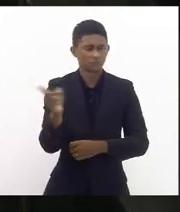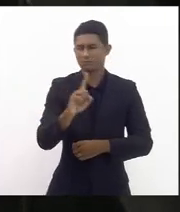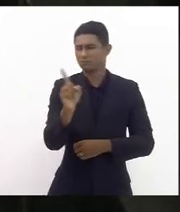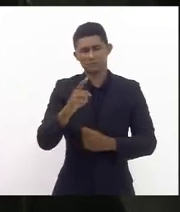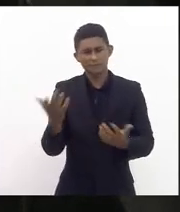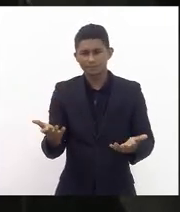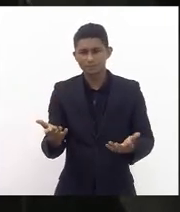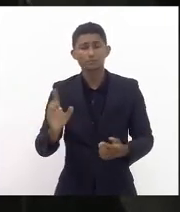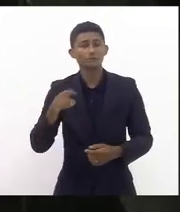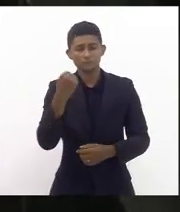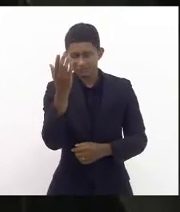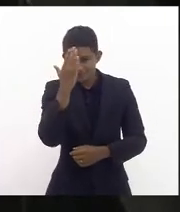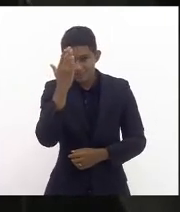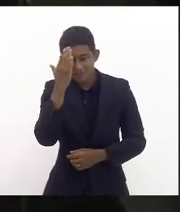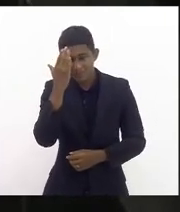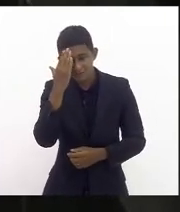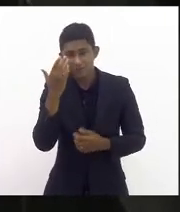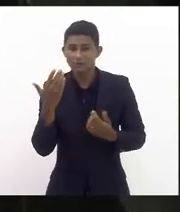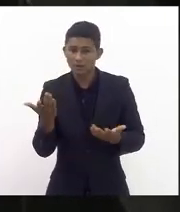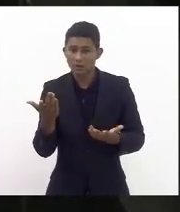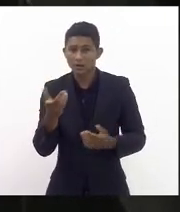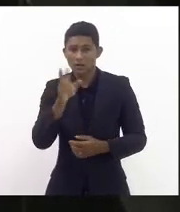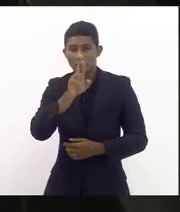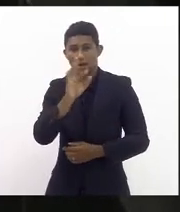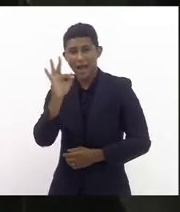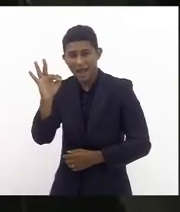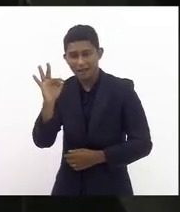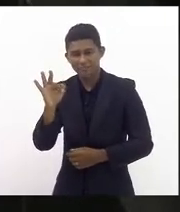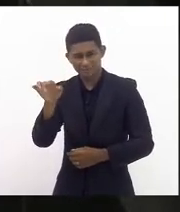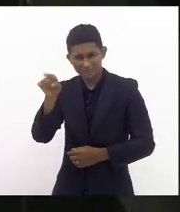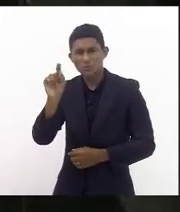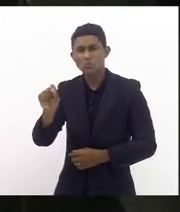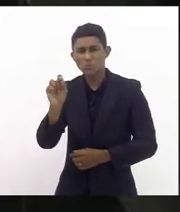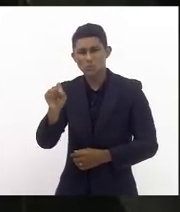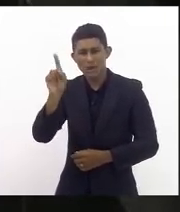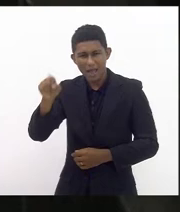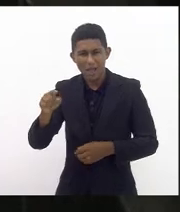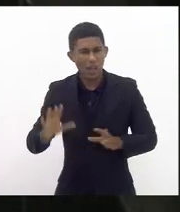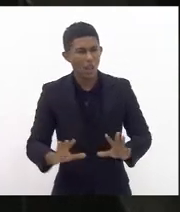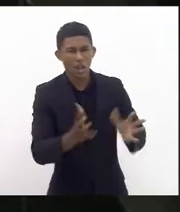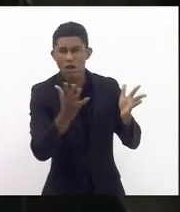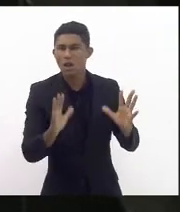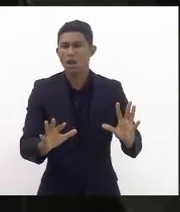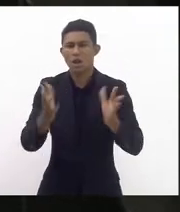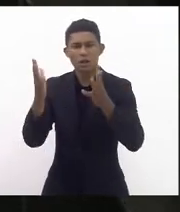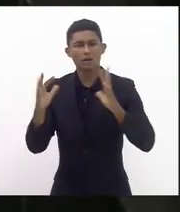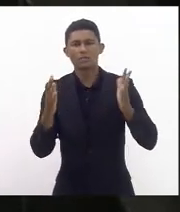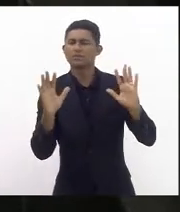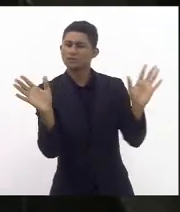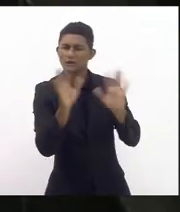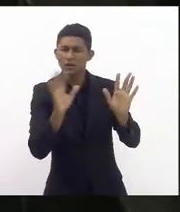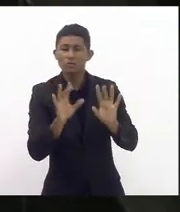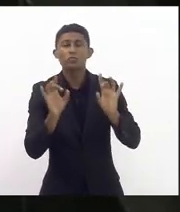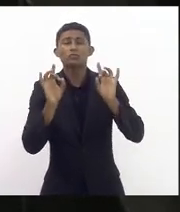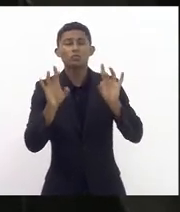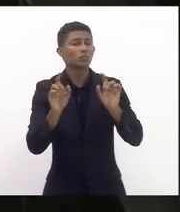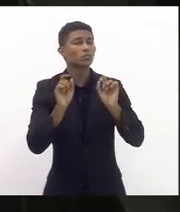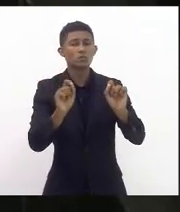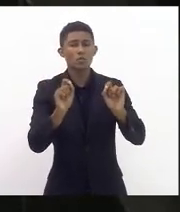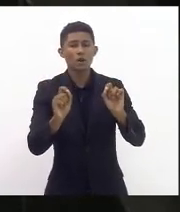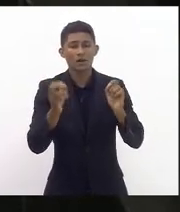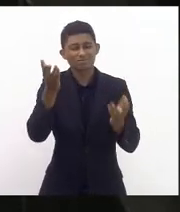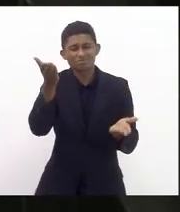sabemos que a recuperação fiscal, ela não é indutora de agenda de desenvolvimento nenhuma. É apenas um alívio de caixa, um